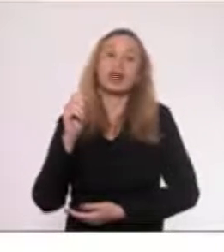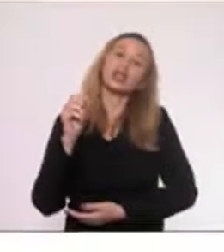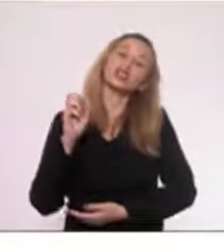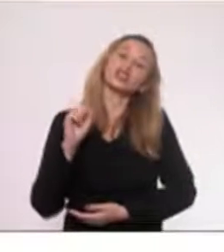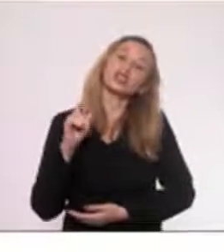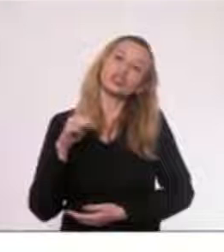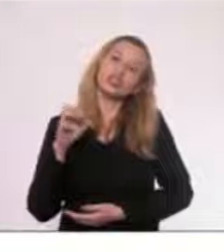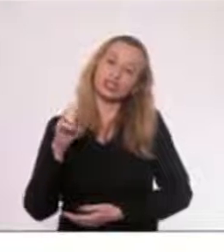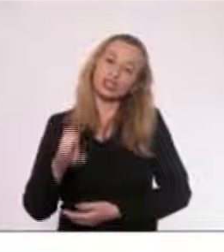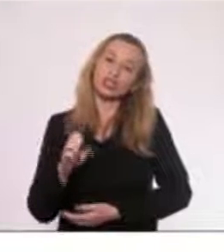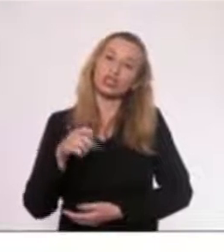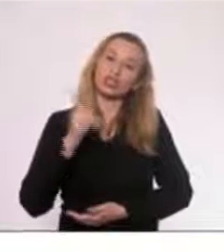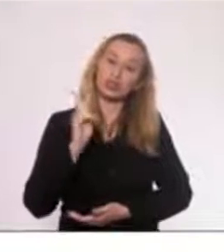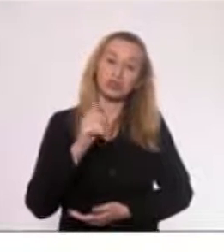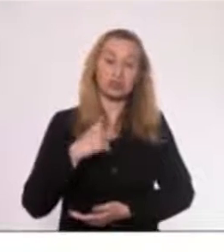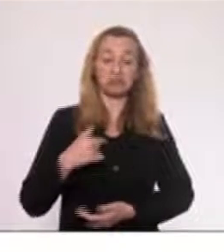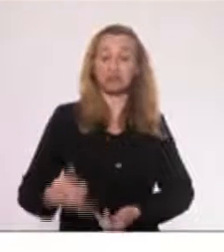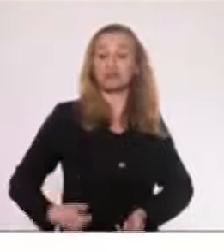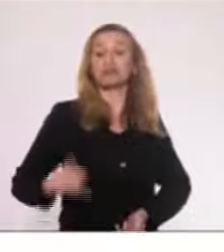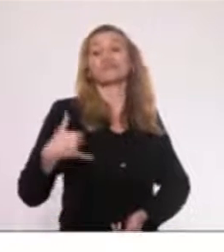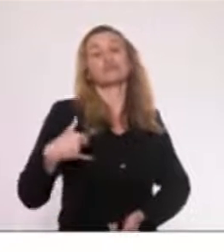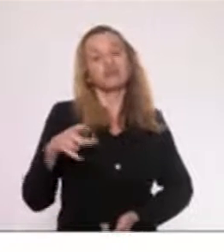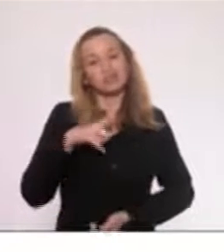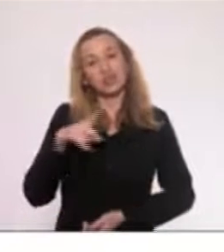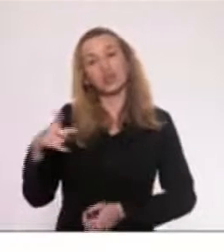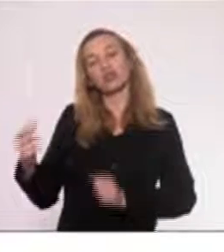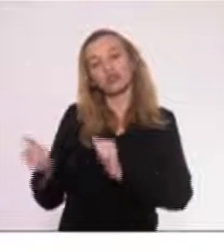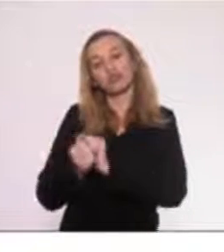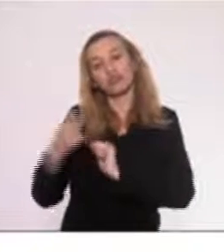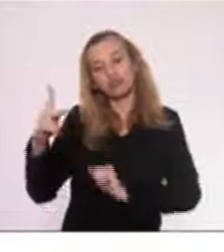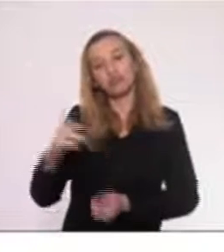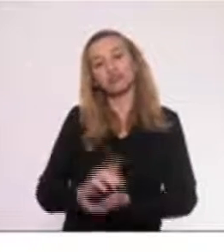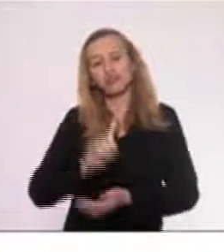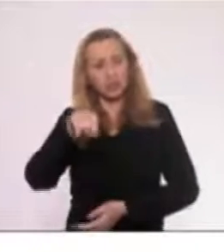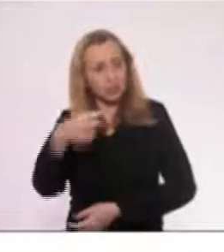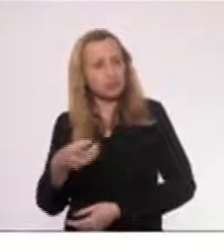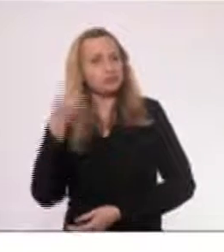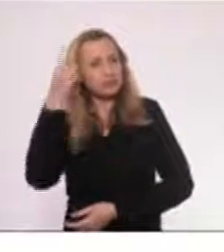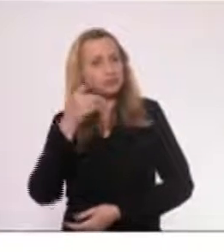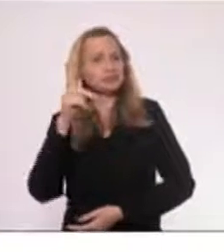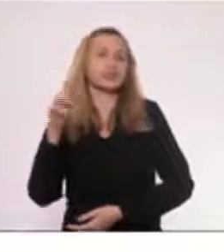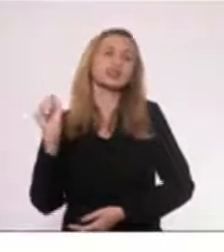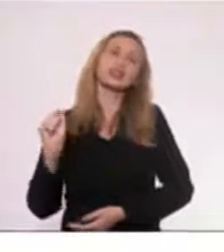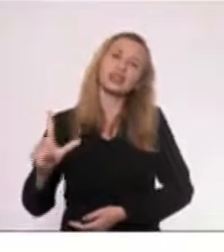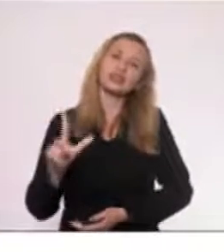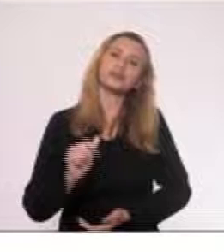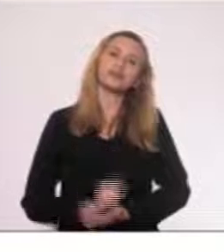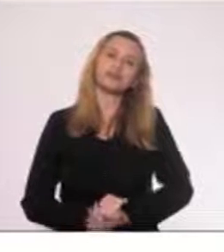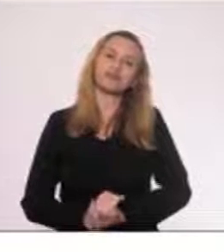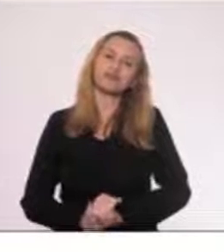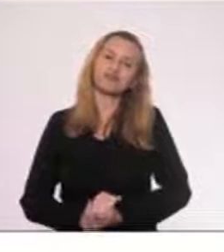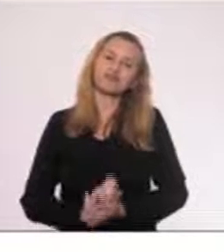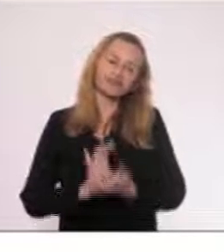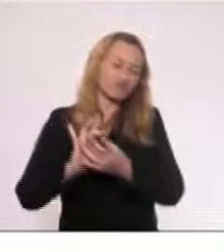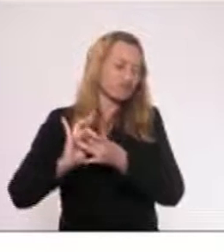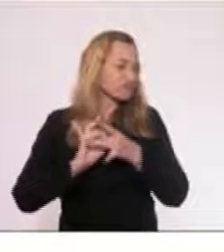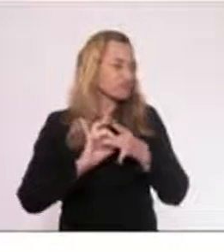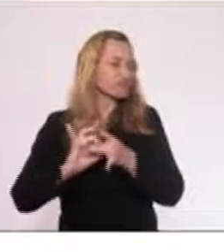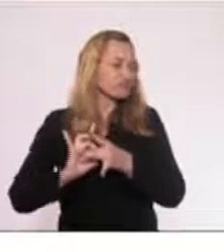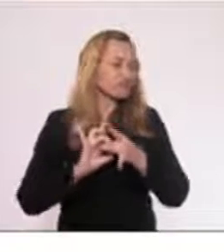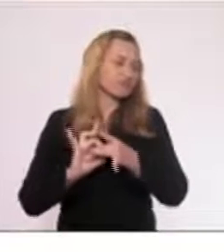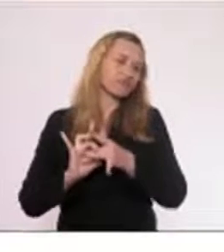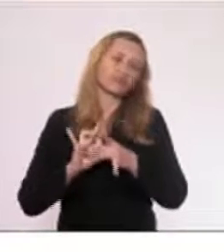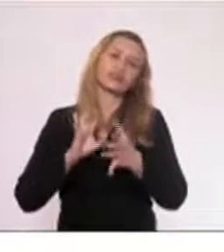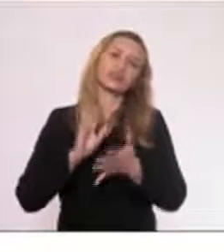Alexandre Knoploch, ao qual eu me orgulho, ao lado dos demais deputados do PSL, unidos